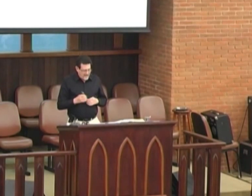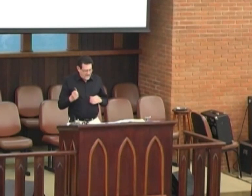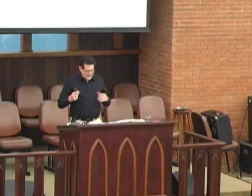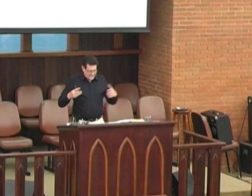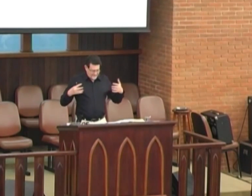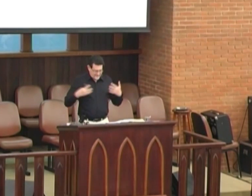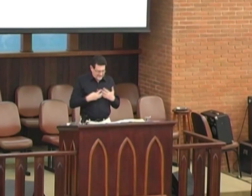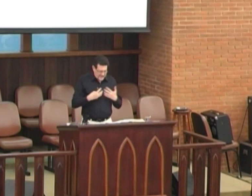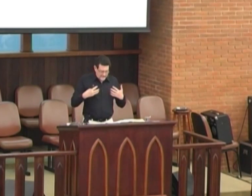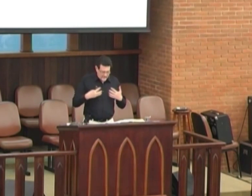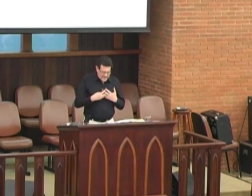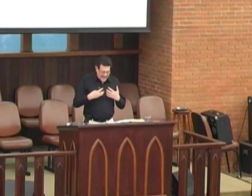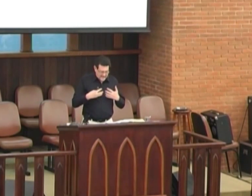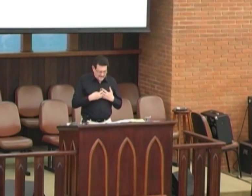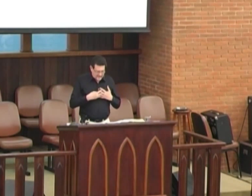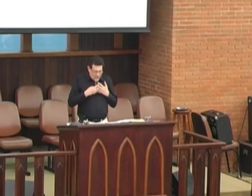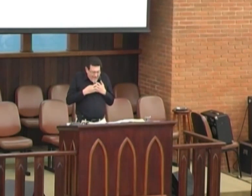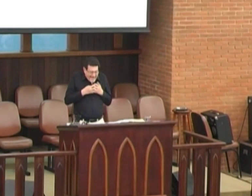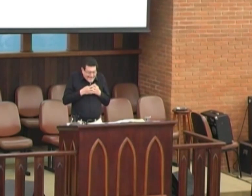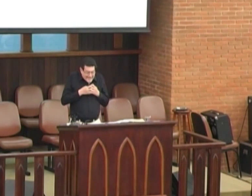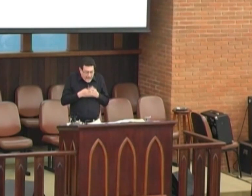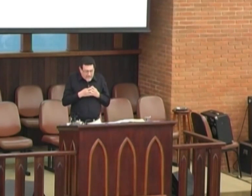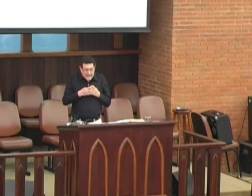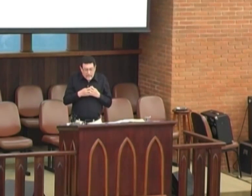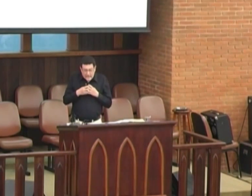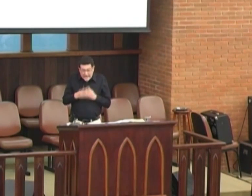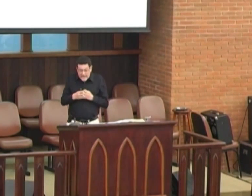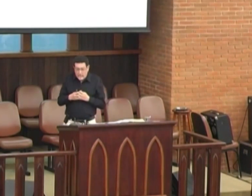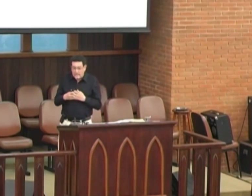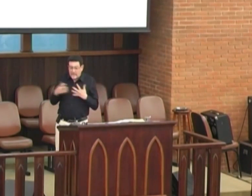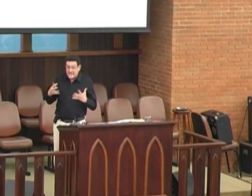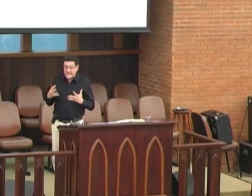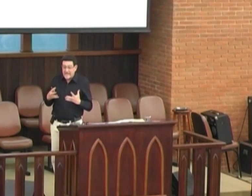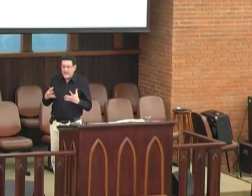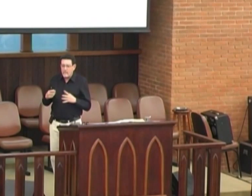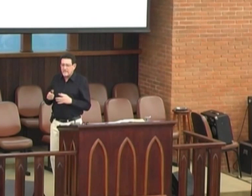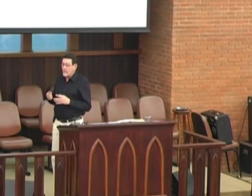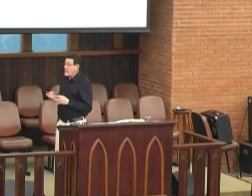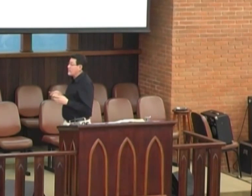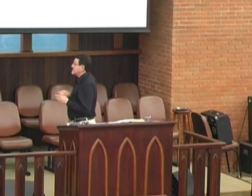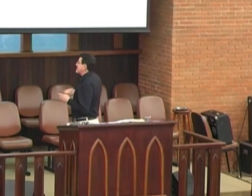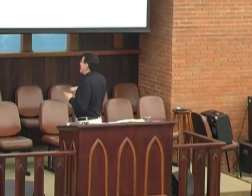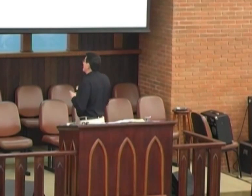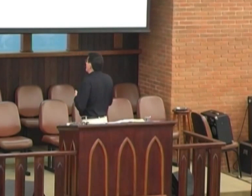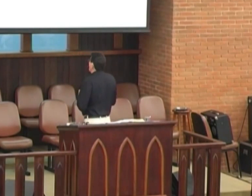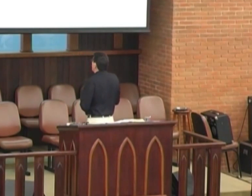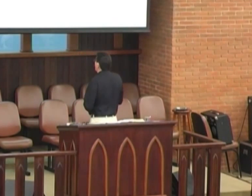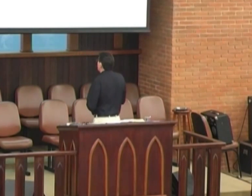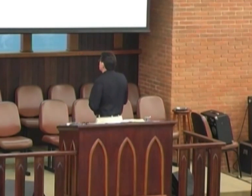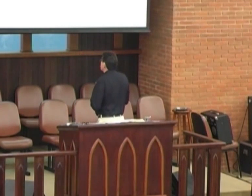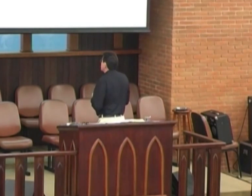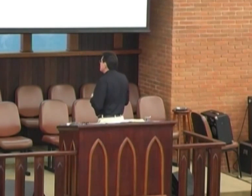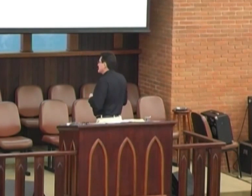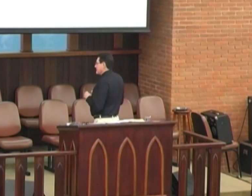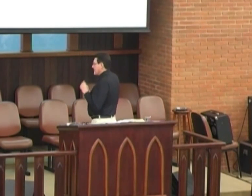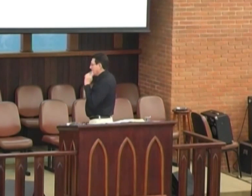O problema das vontades, como é que Deus, sendo trino, pode ter um conselho